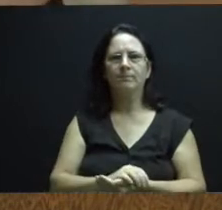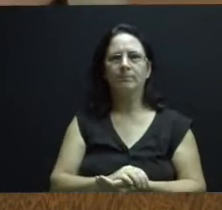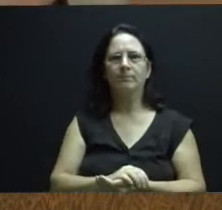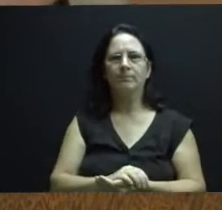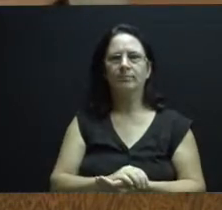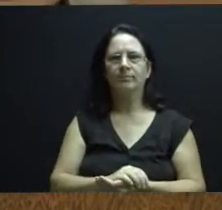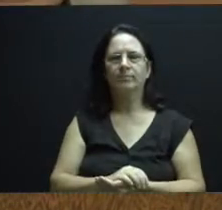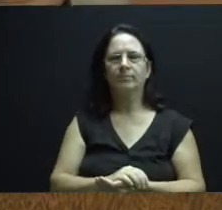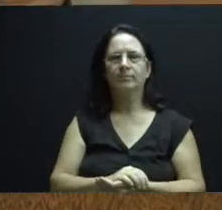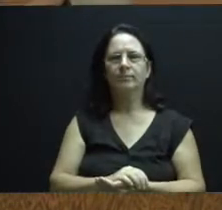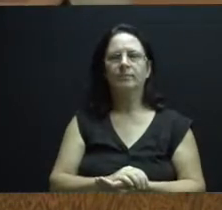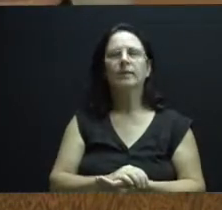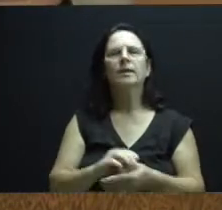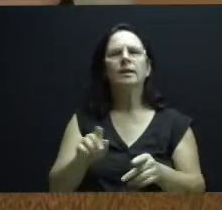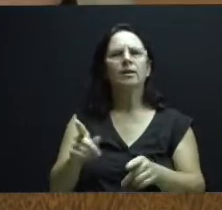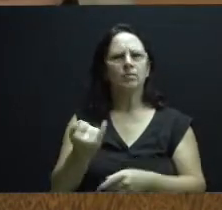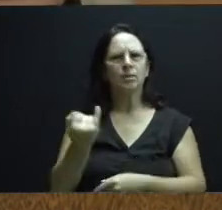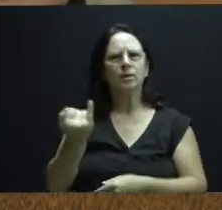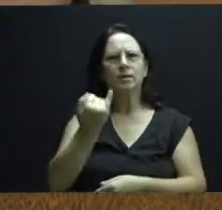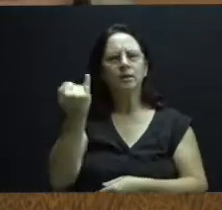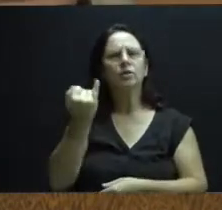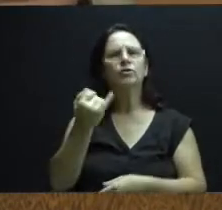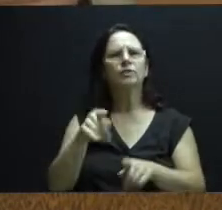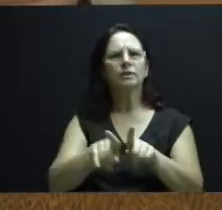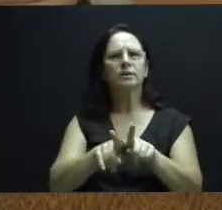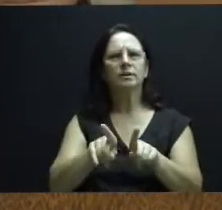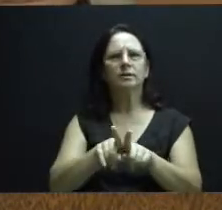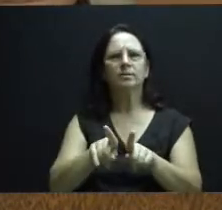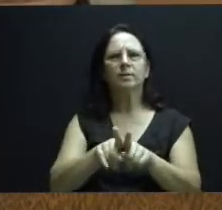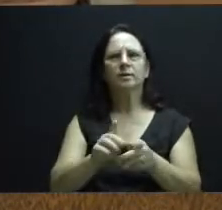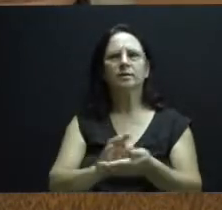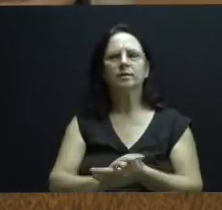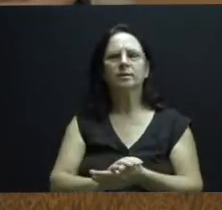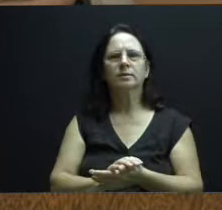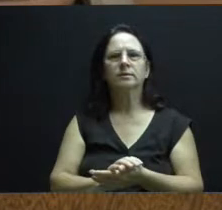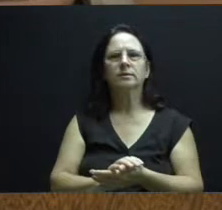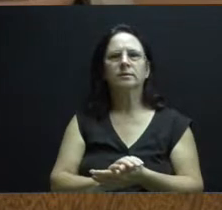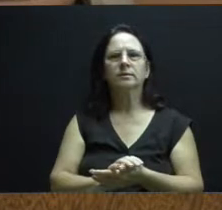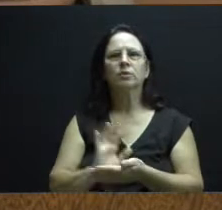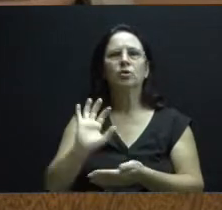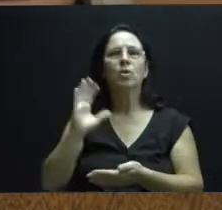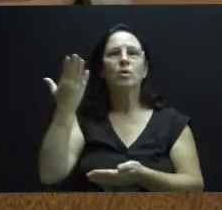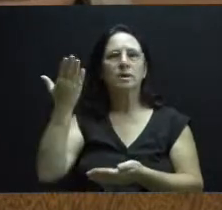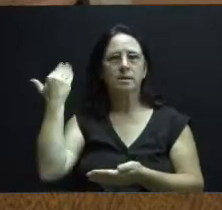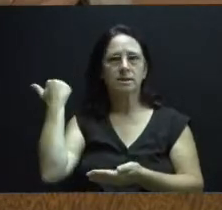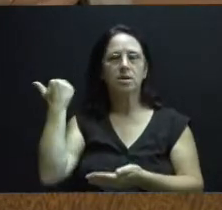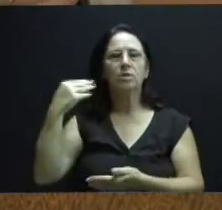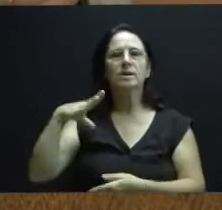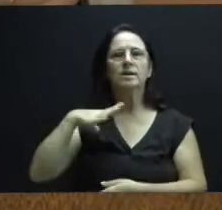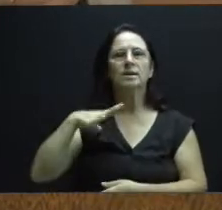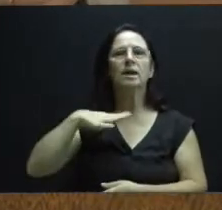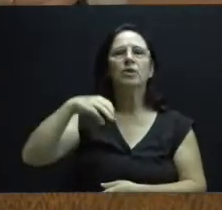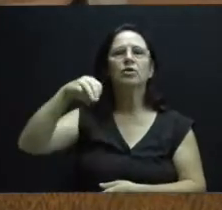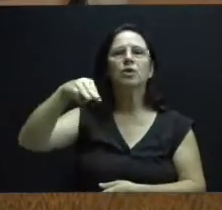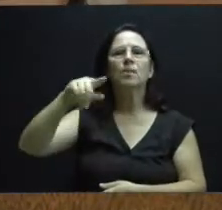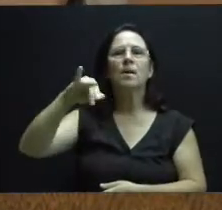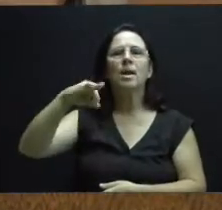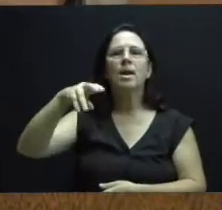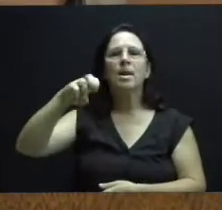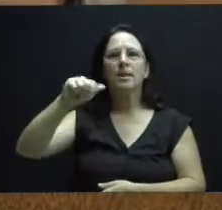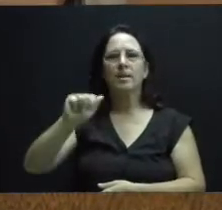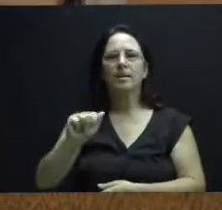importante ressaltar que um acidente como ocorreu em mariana e brumadinho